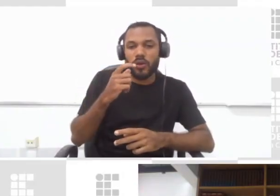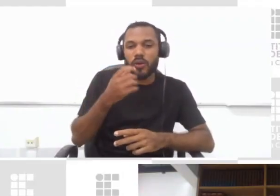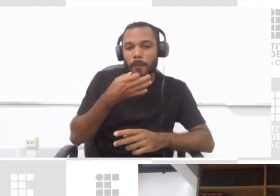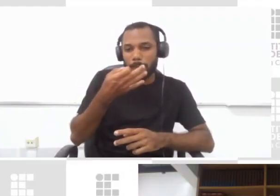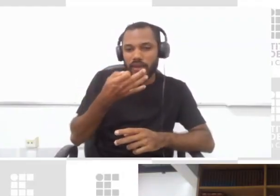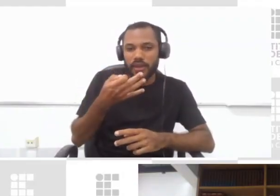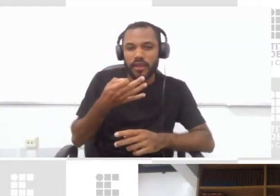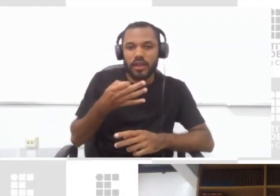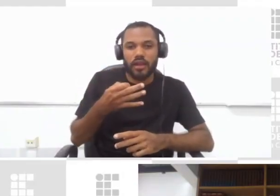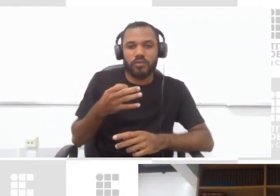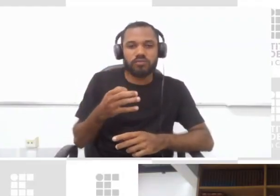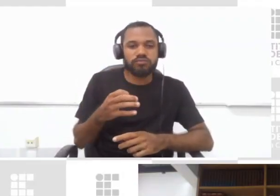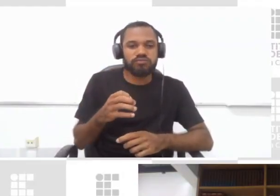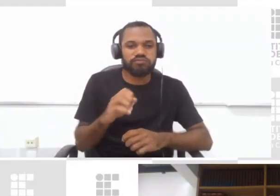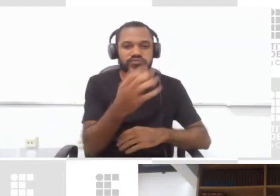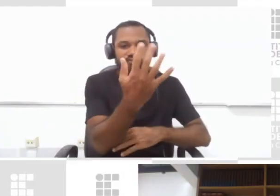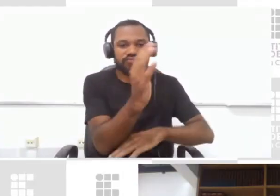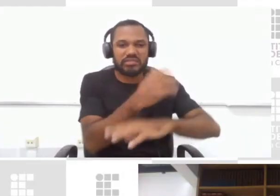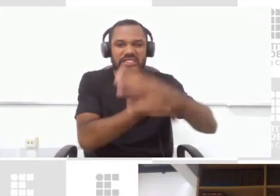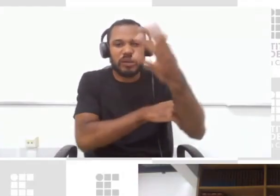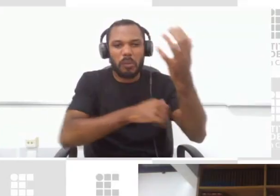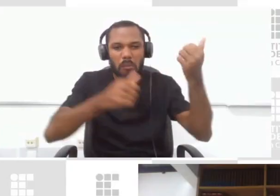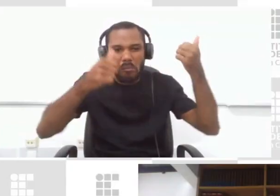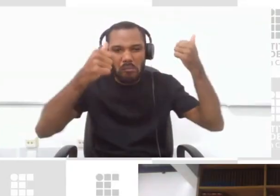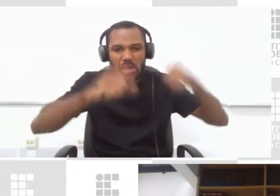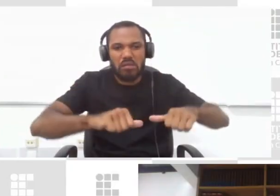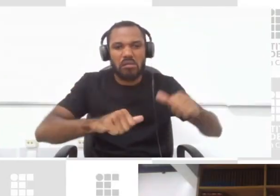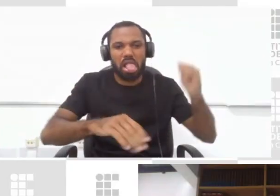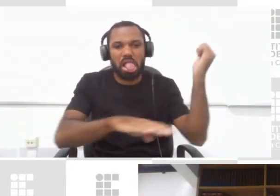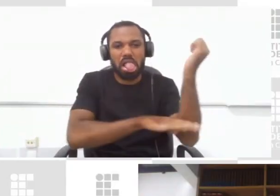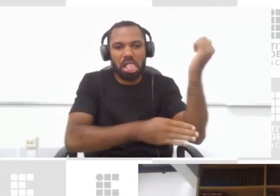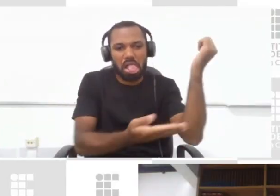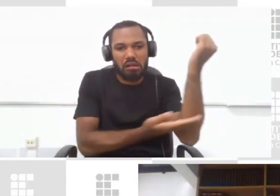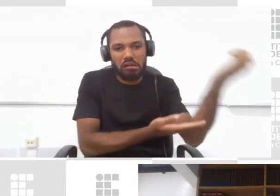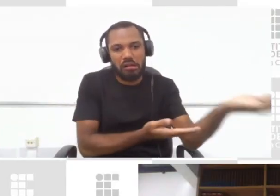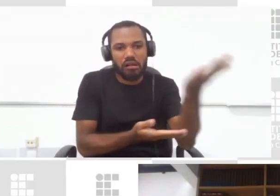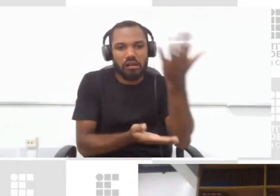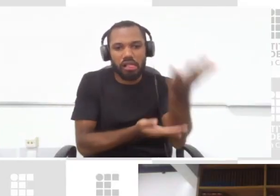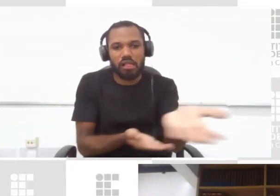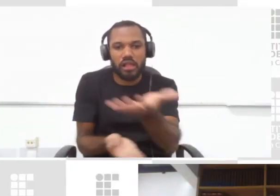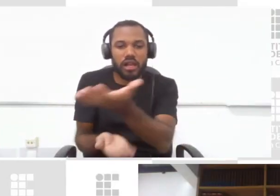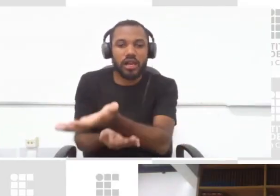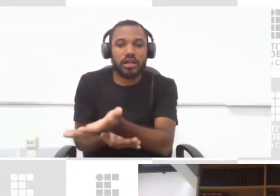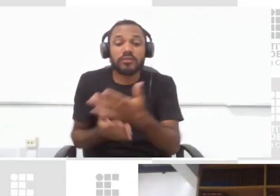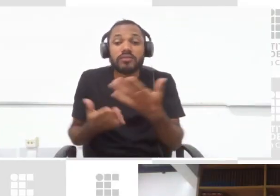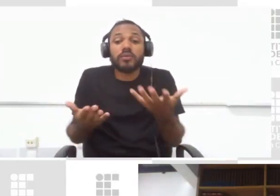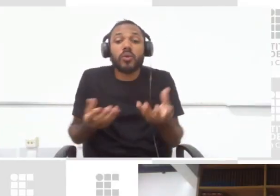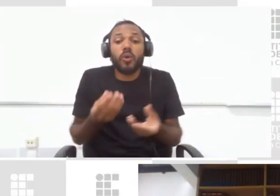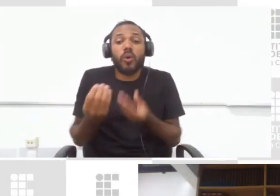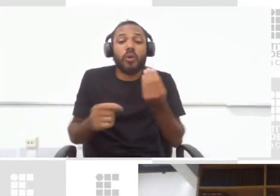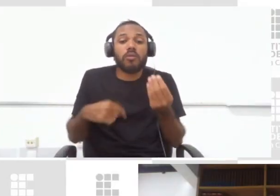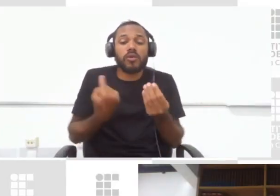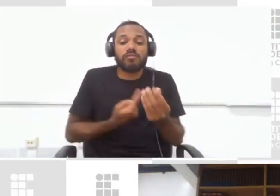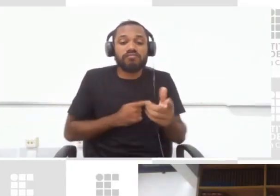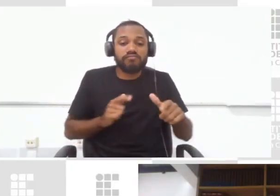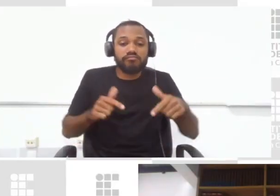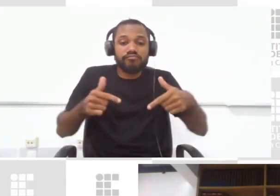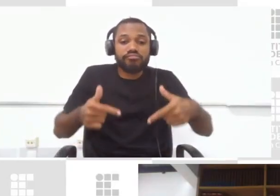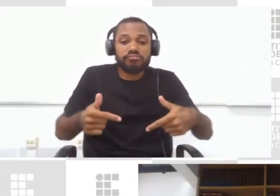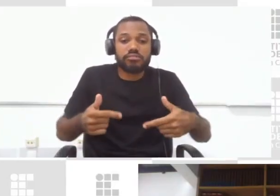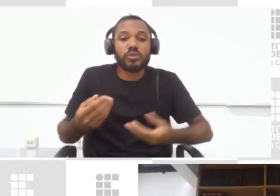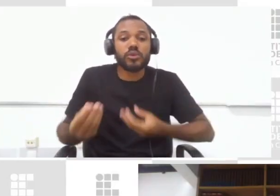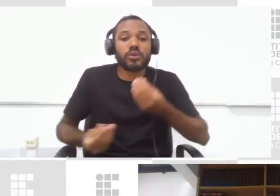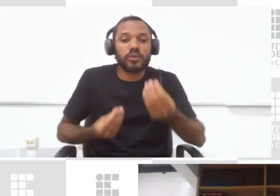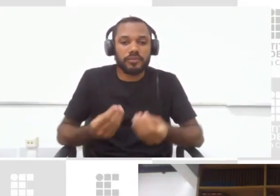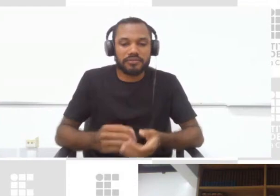Como não desanimarmos e nos desengajarmos nas pequenas e grandes ações? Olha,